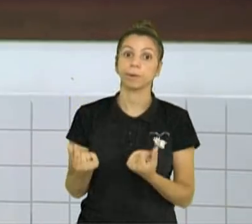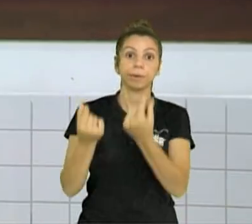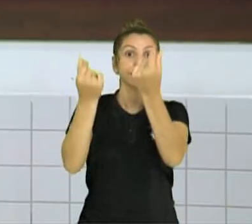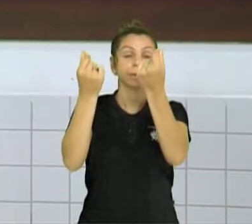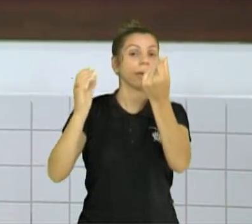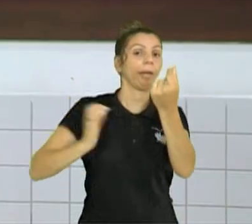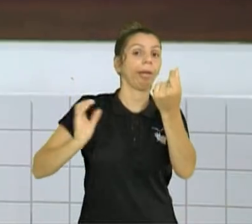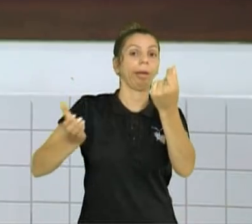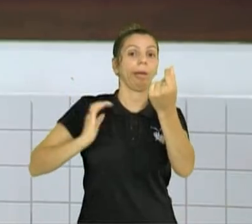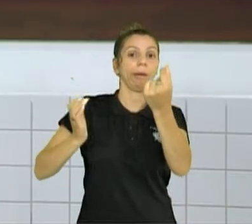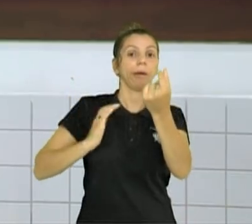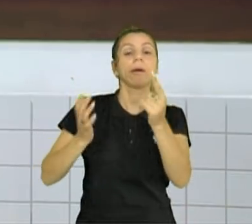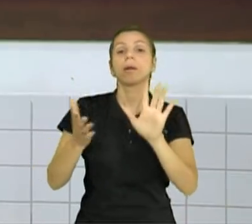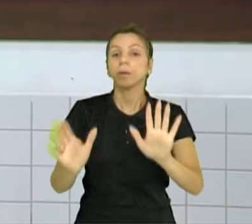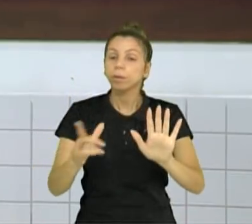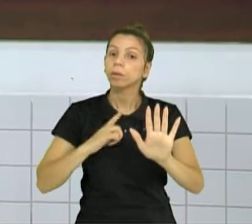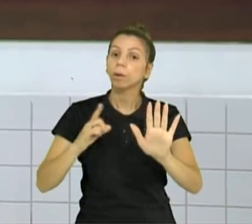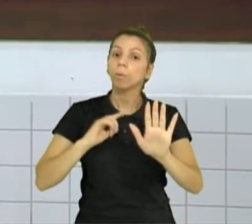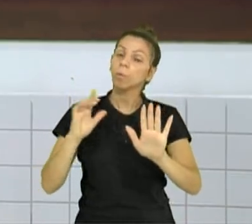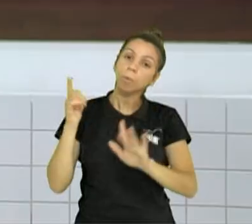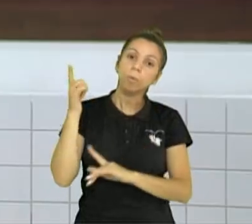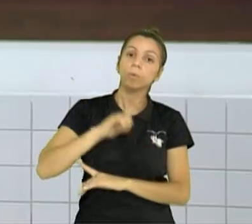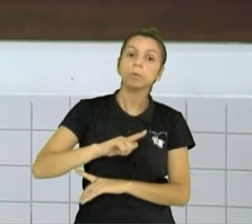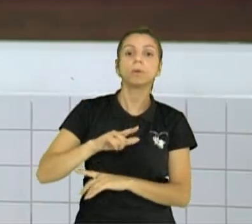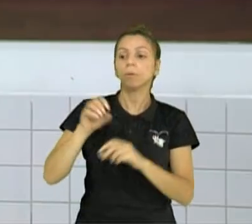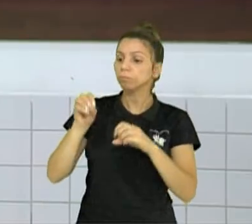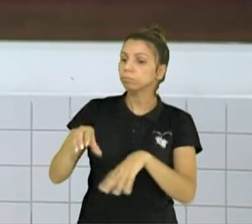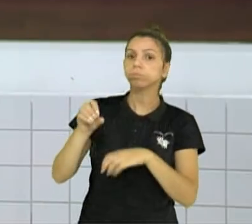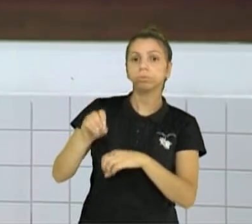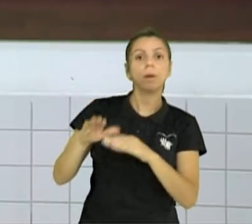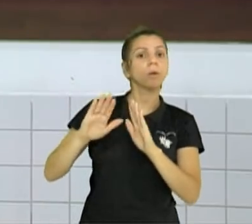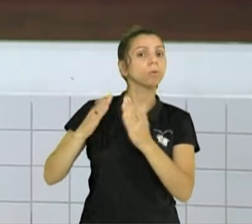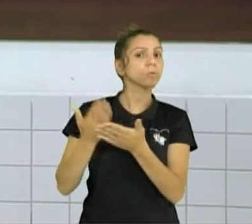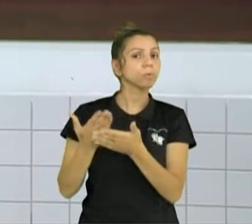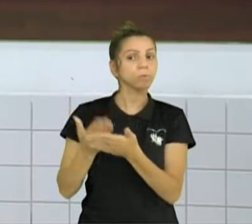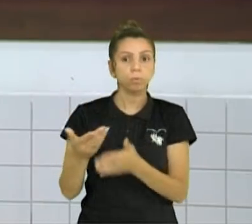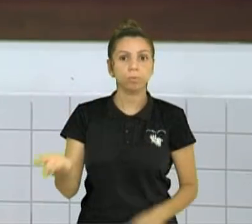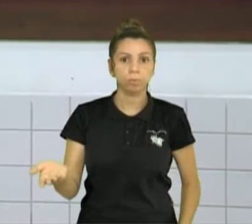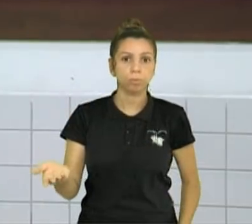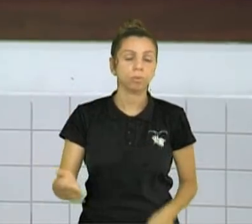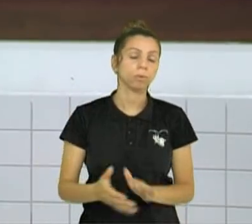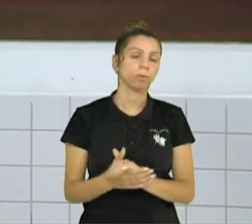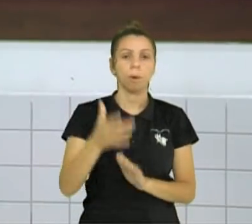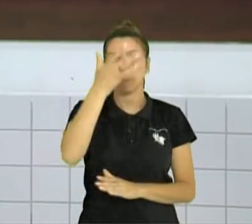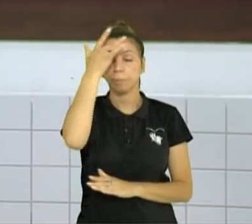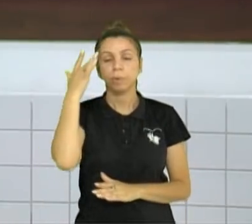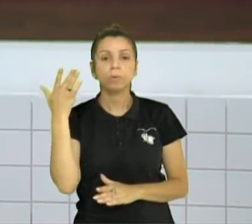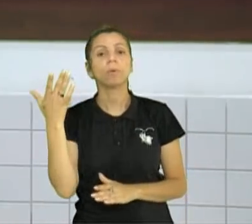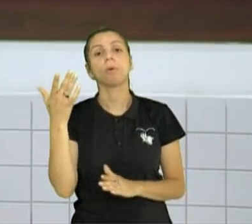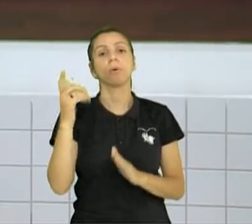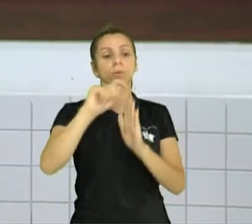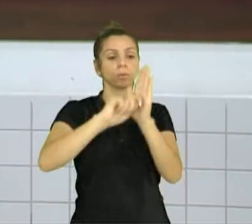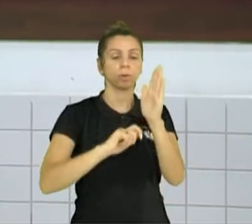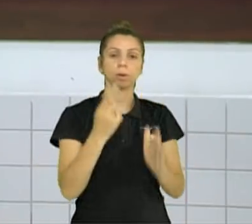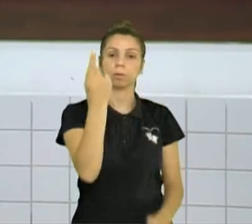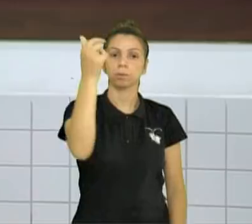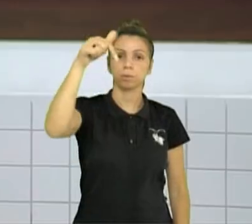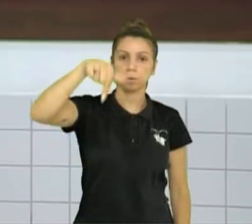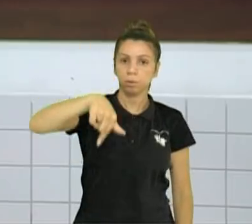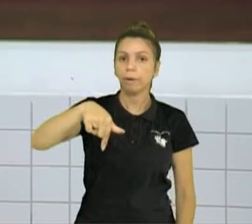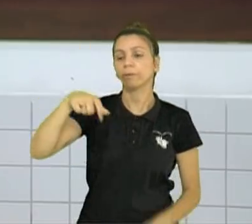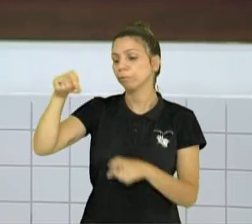são pessoas de famílias que tinham condições de dar estudo para eles. Você acha que uma pessoa no século XVII, humilde,